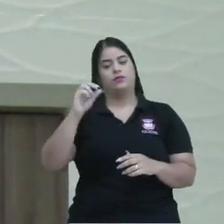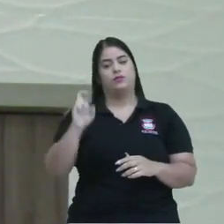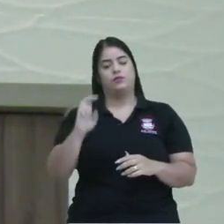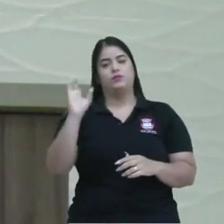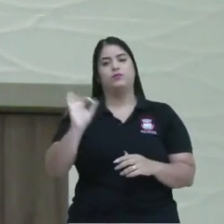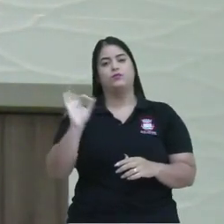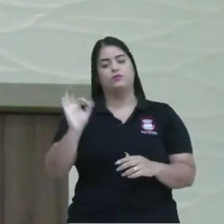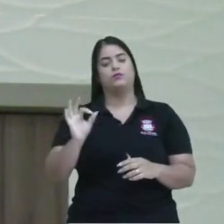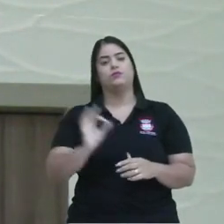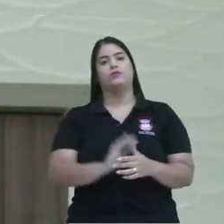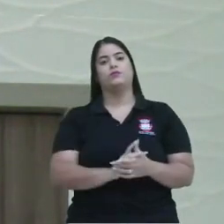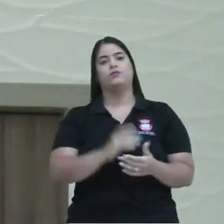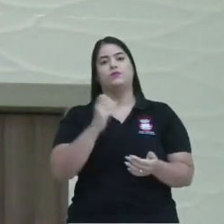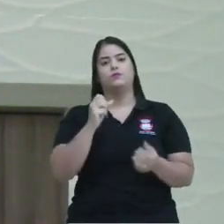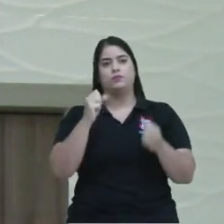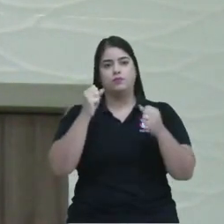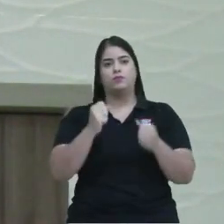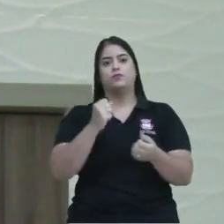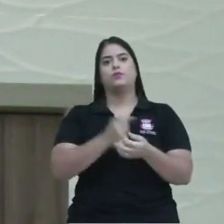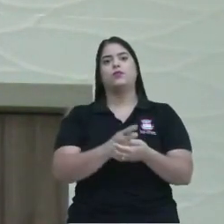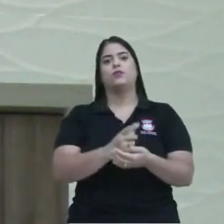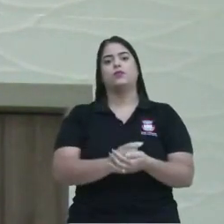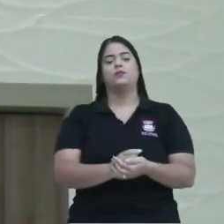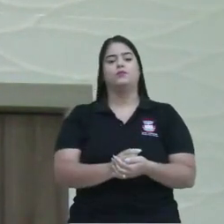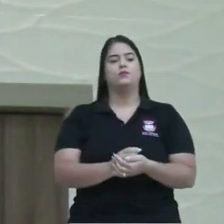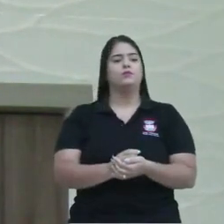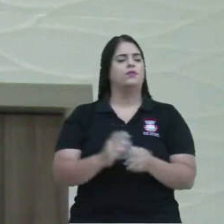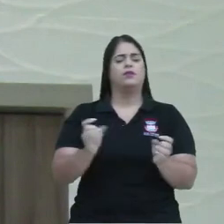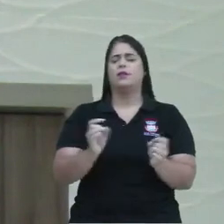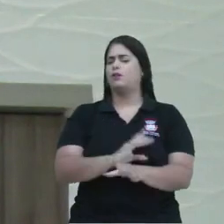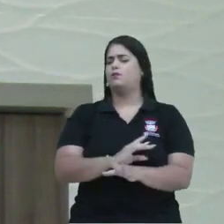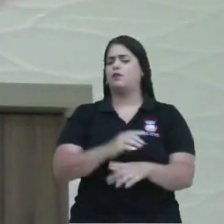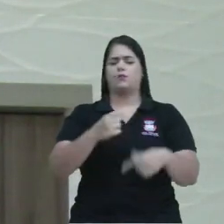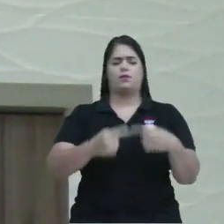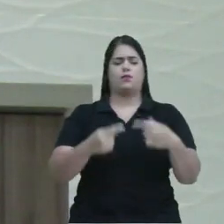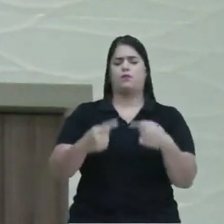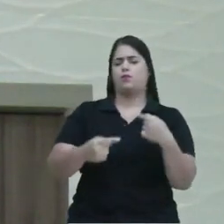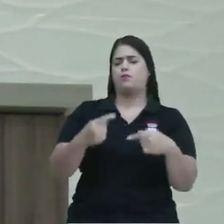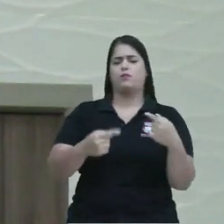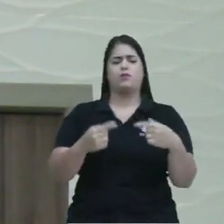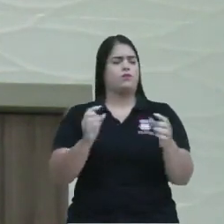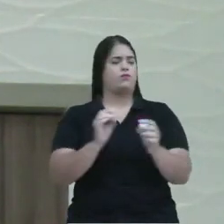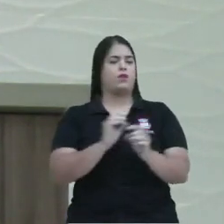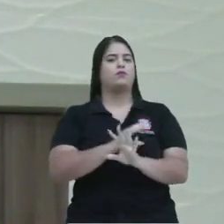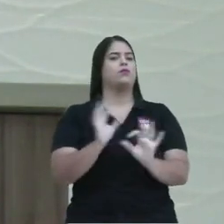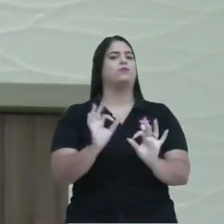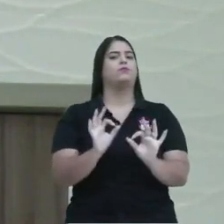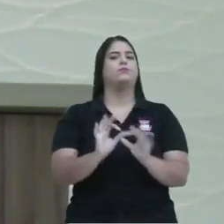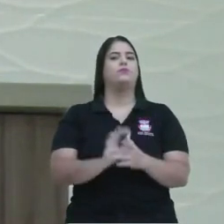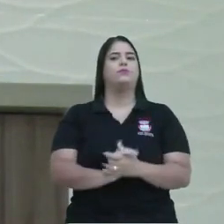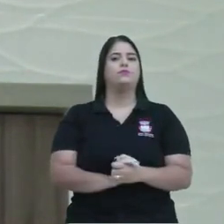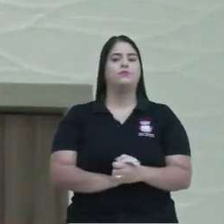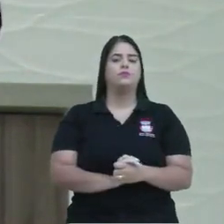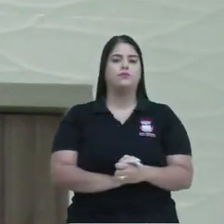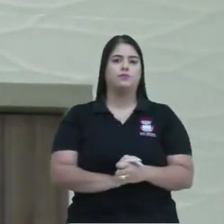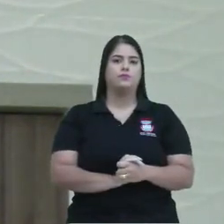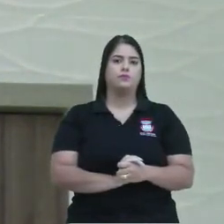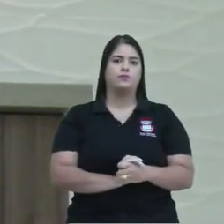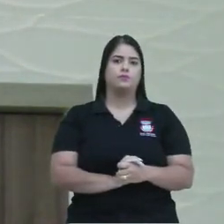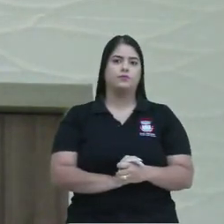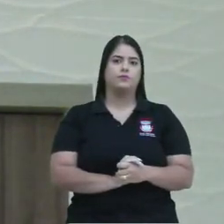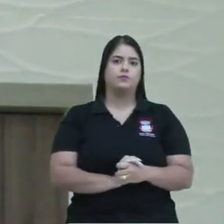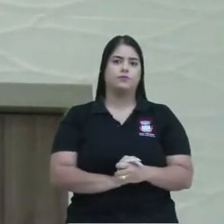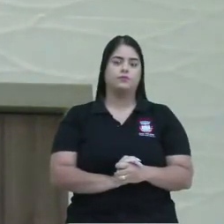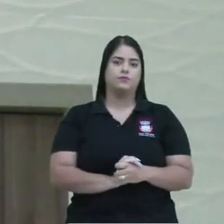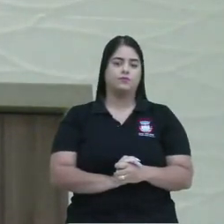puder, para não ter polêmica, para não ter discussão e para não estar para lá e para cá. Tem audiência pública, muda, melhora não.